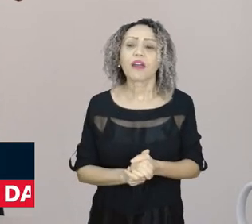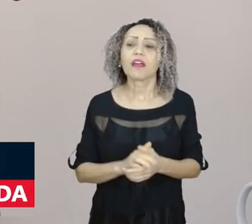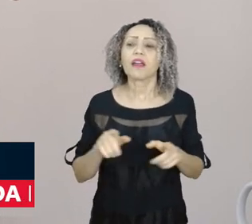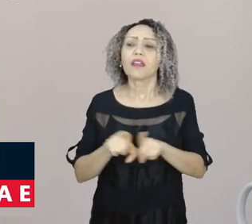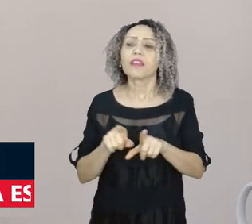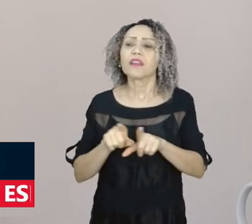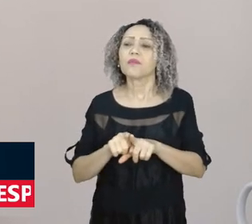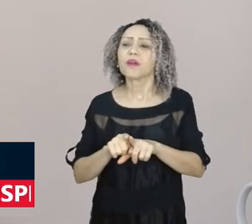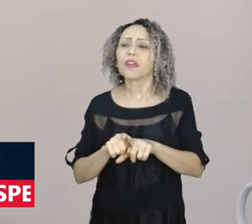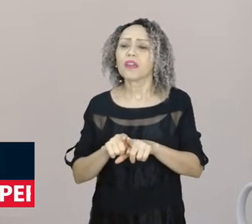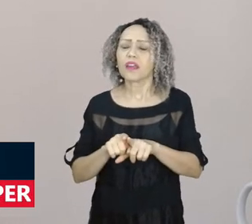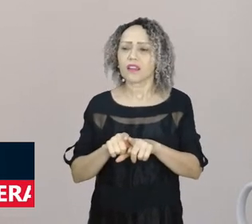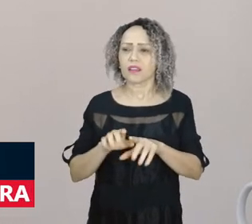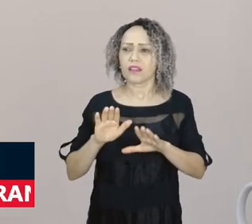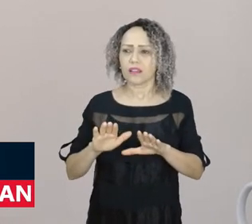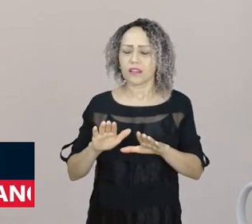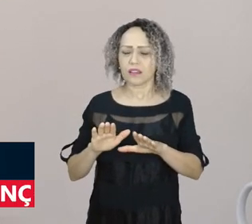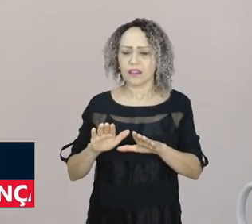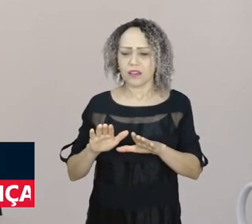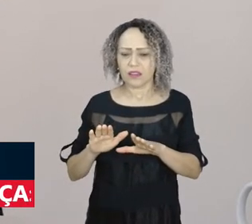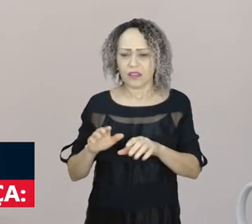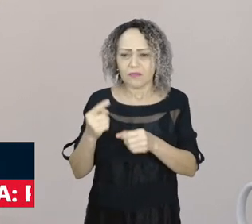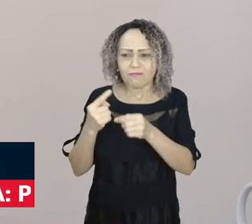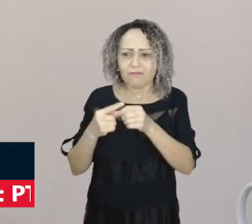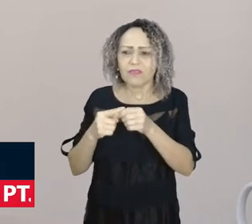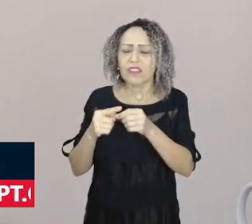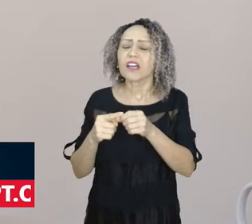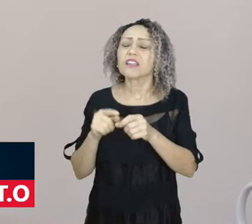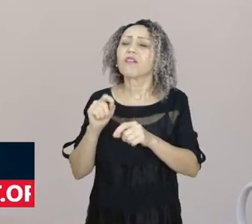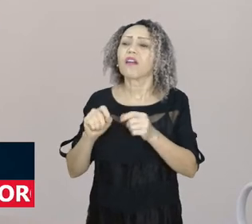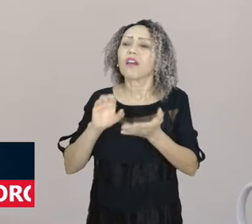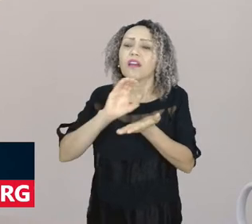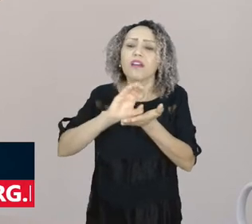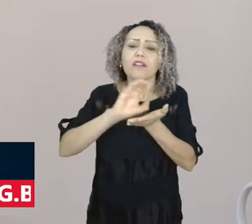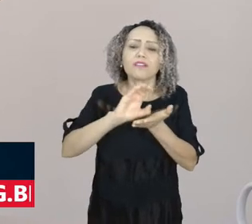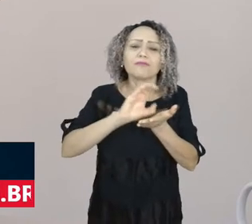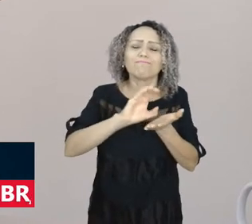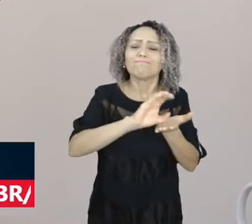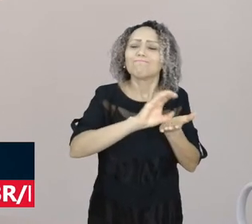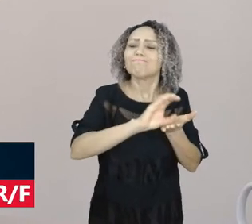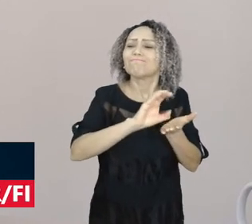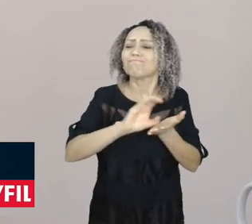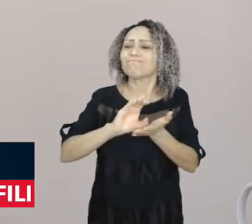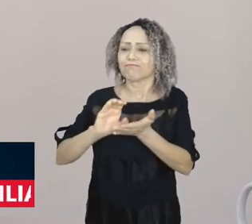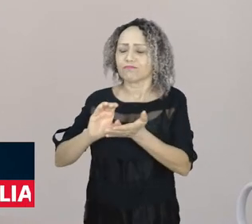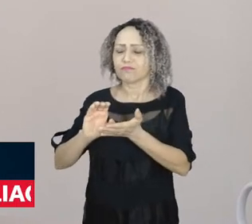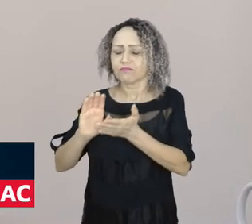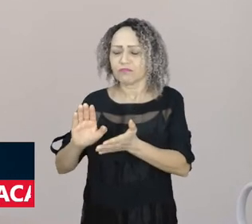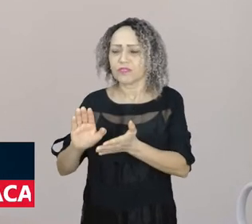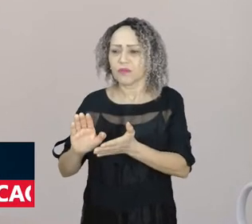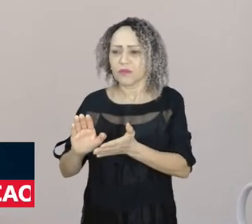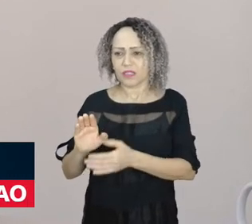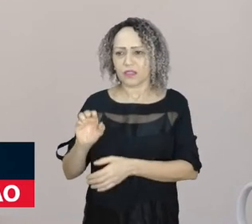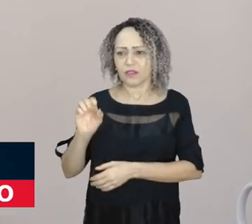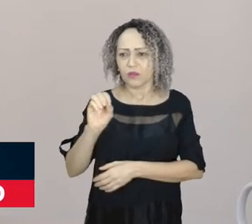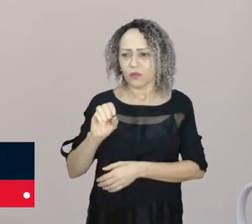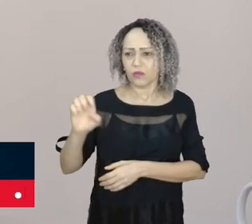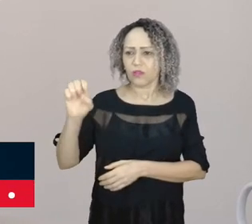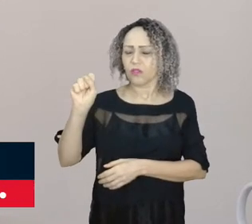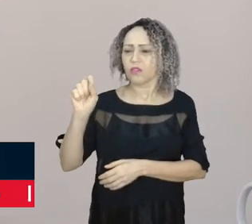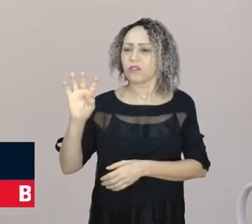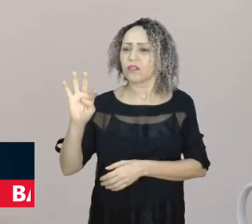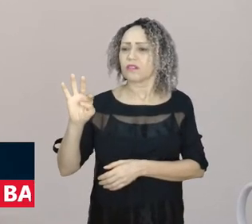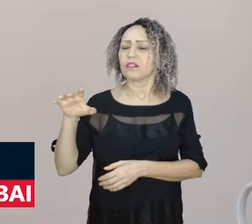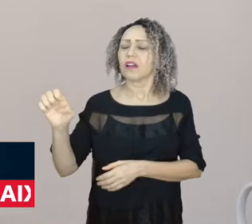a população e também o maior nível de investimentos. Em concentrações menores, já no leste do estado, a gente tem aí um dinamismo